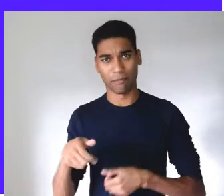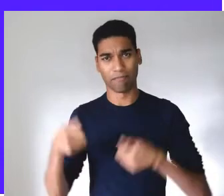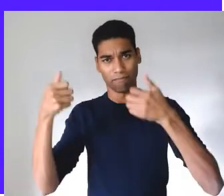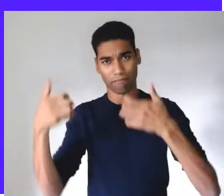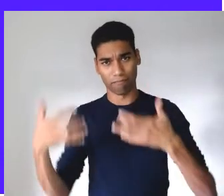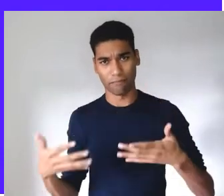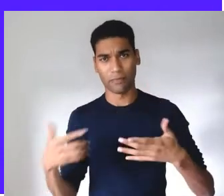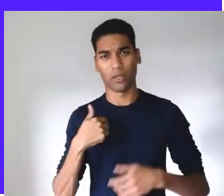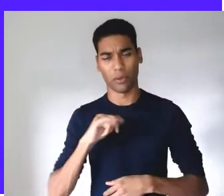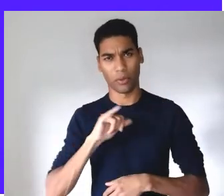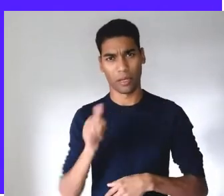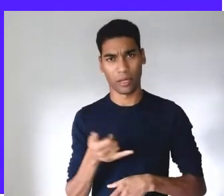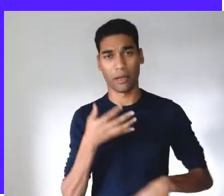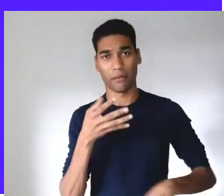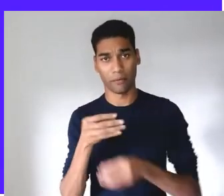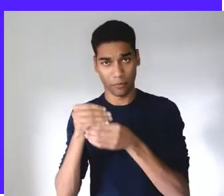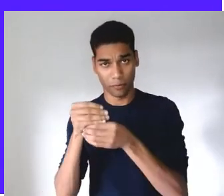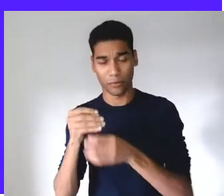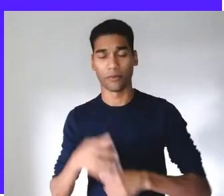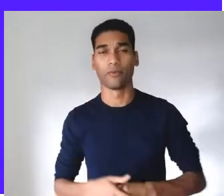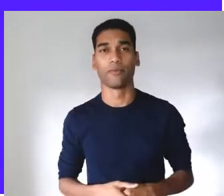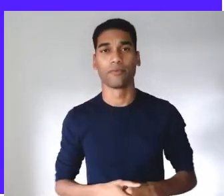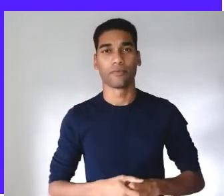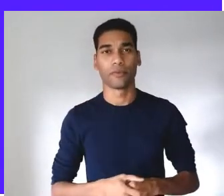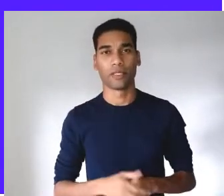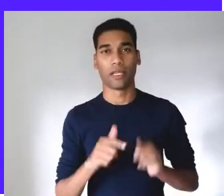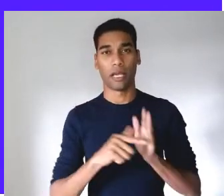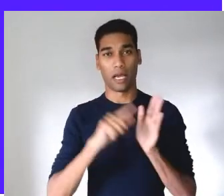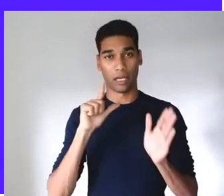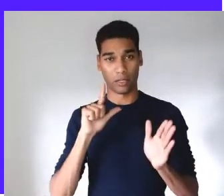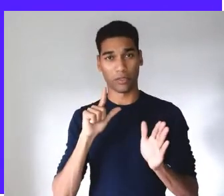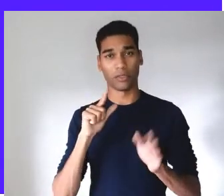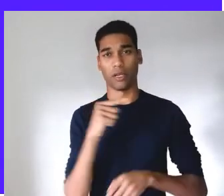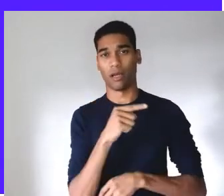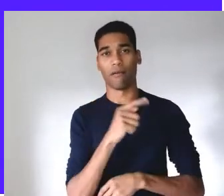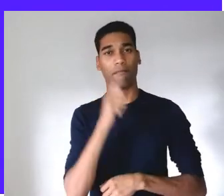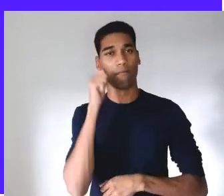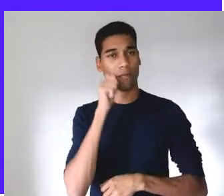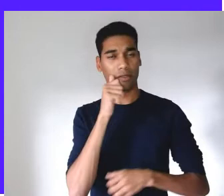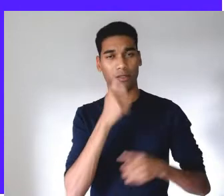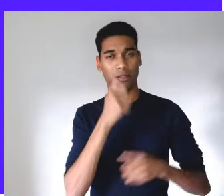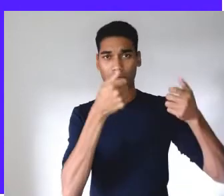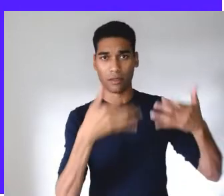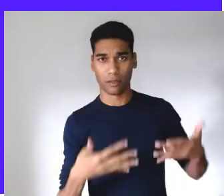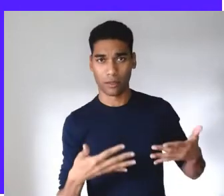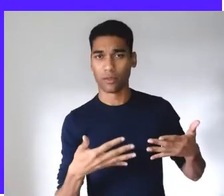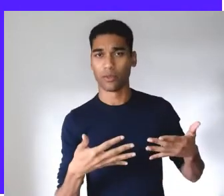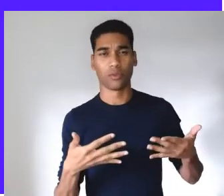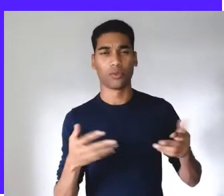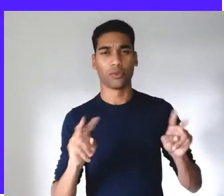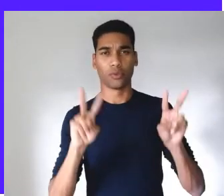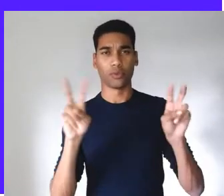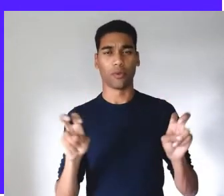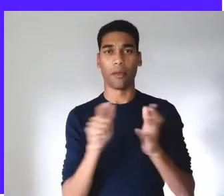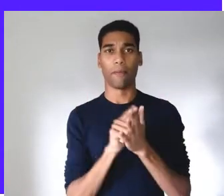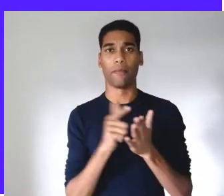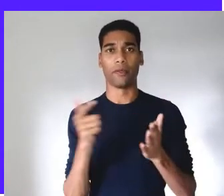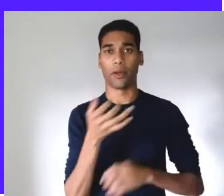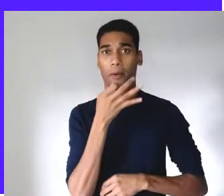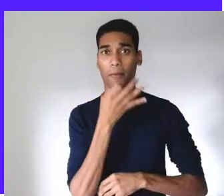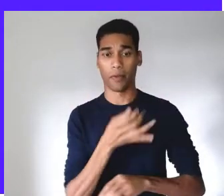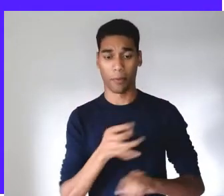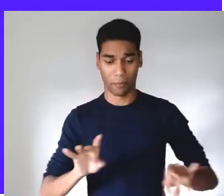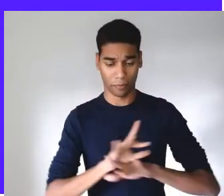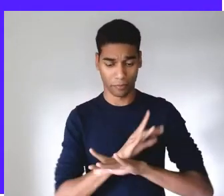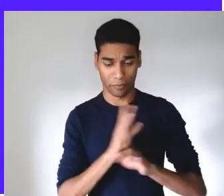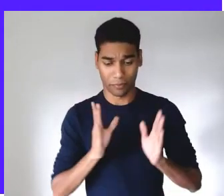fala da Julie, porque ela falou em mídia posicionada, né? E eu ando